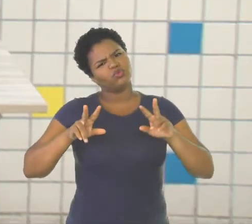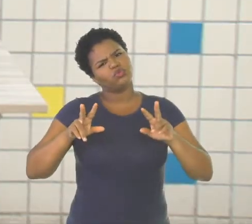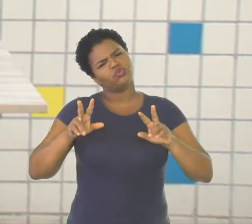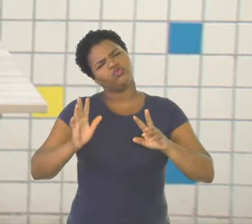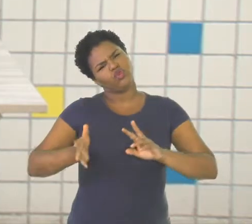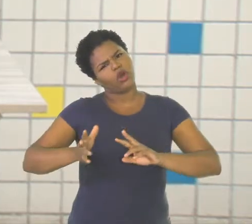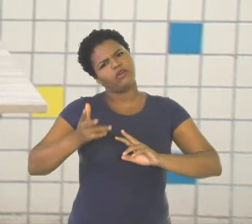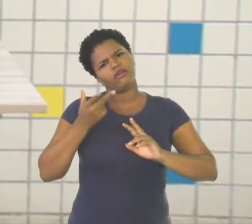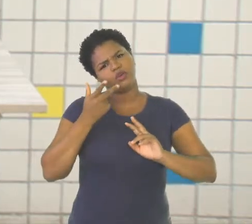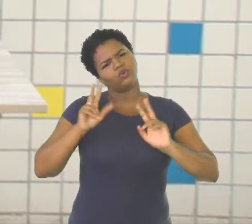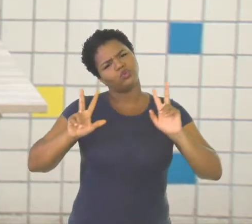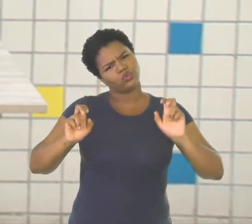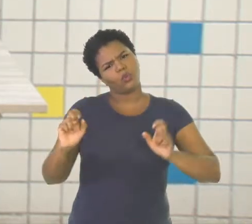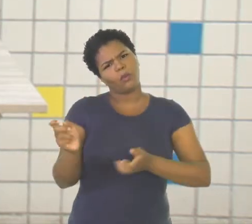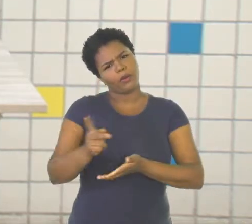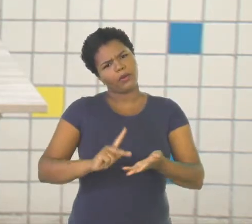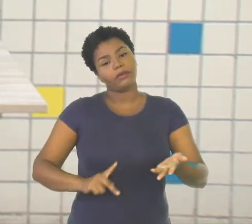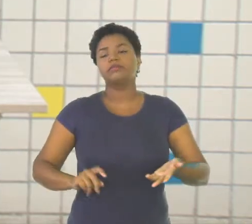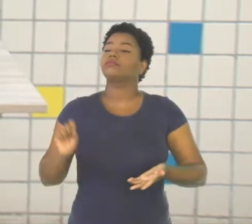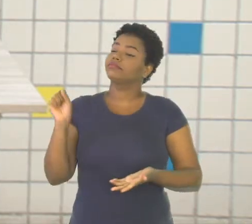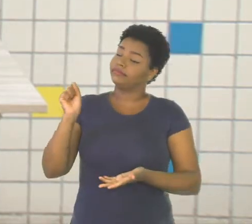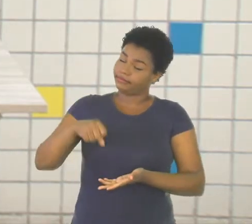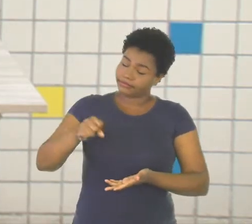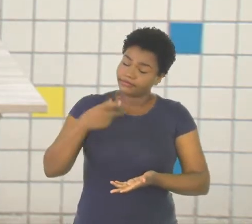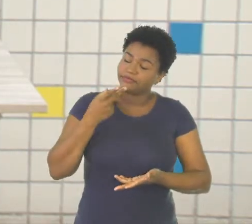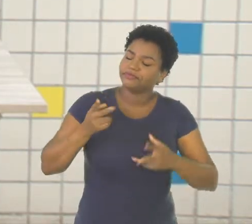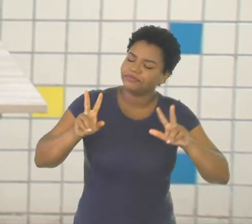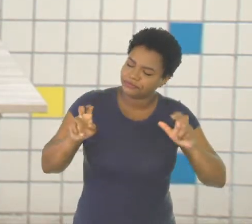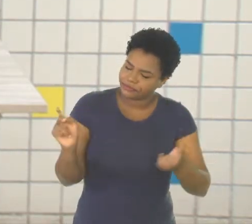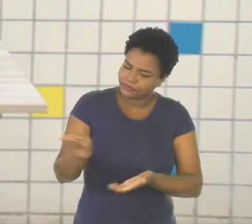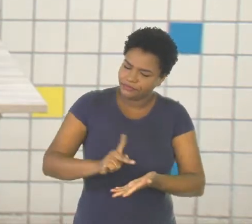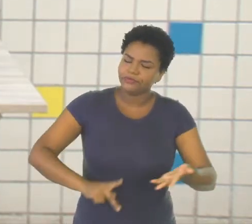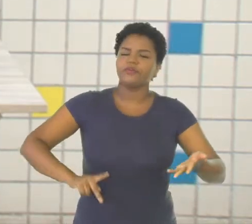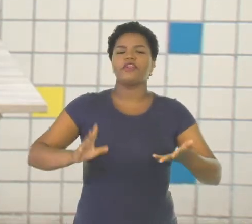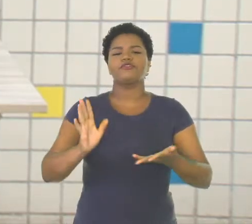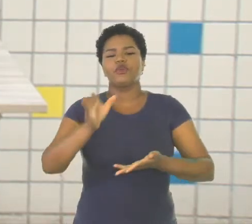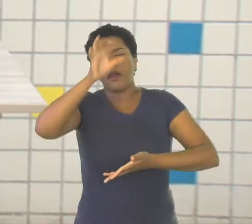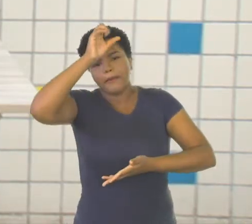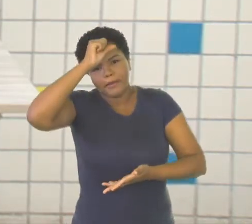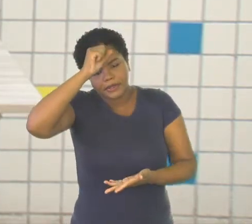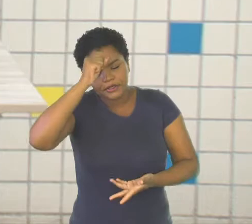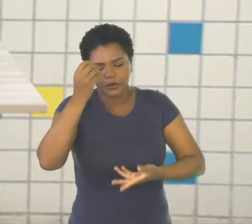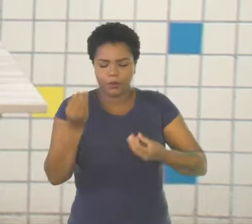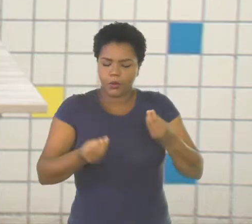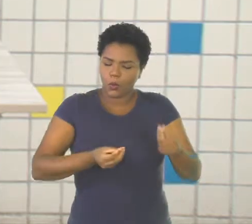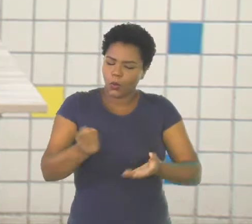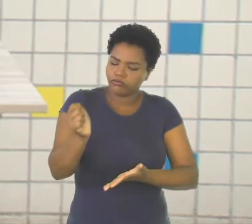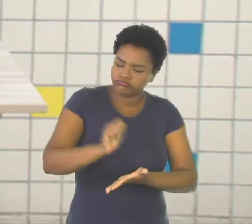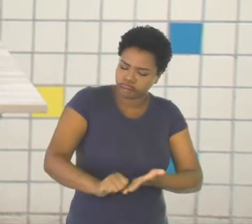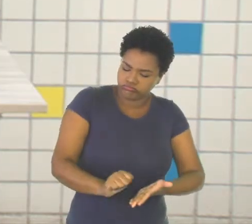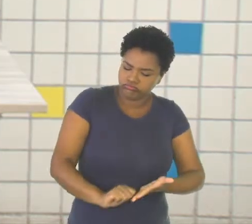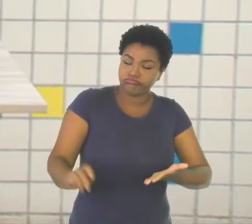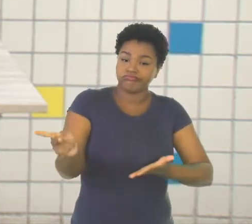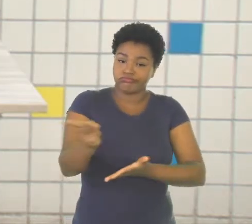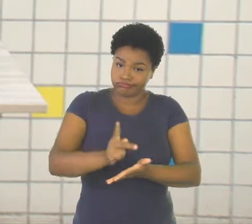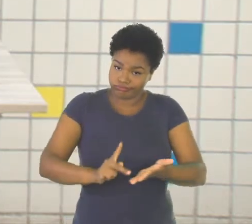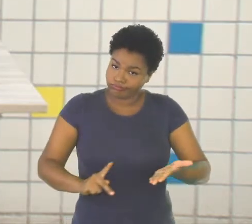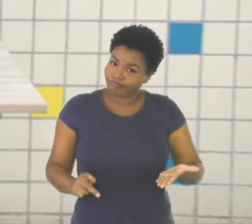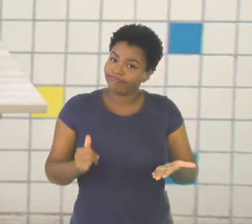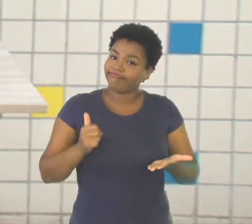Muito bem, nós já falamos sobre poema, já aprendemos como escrever um poema,